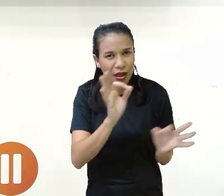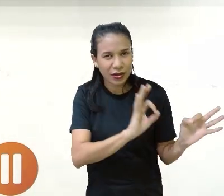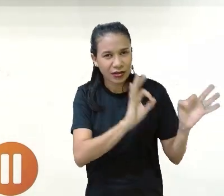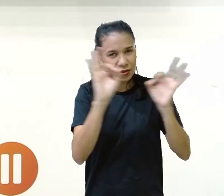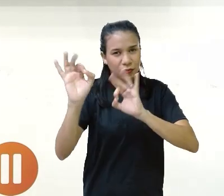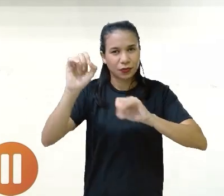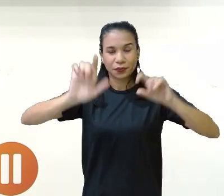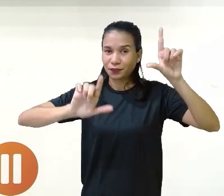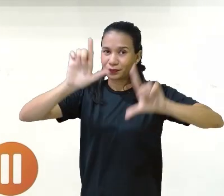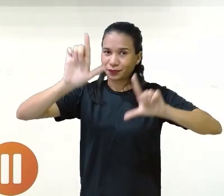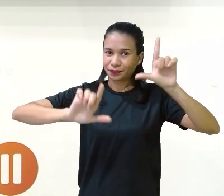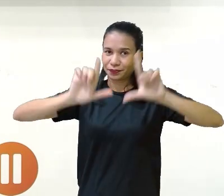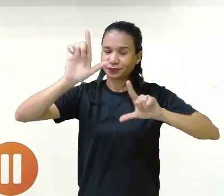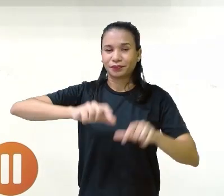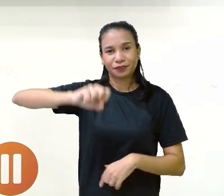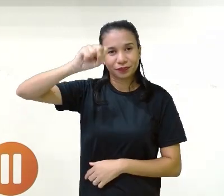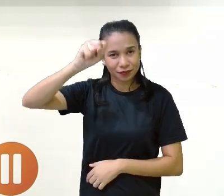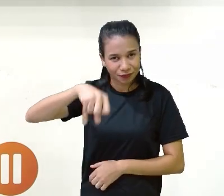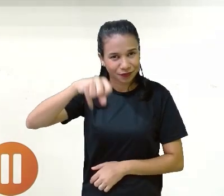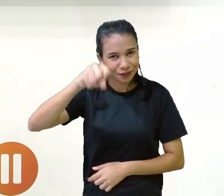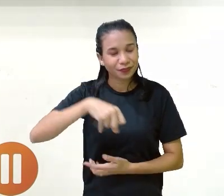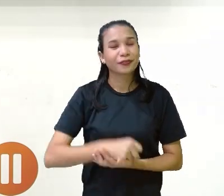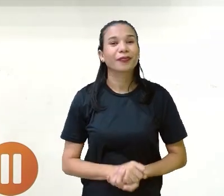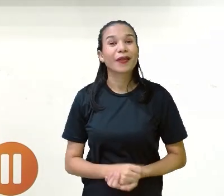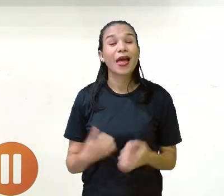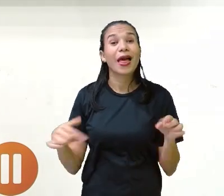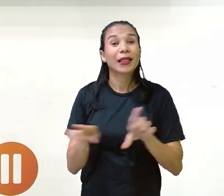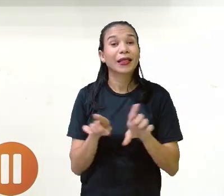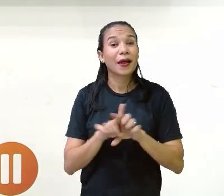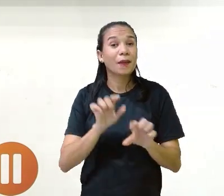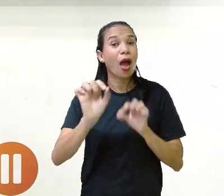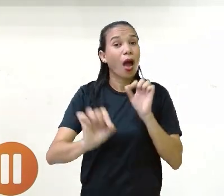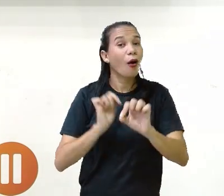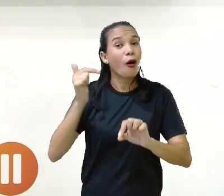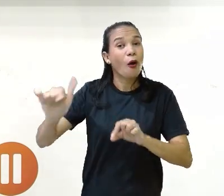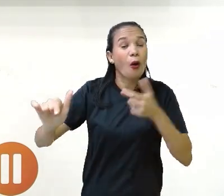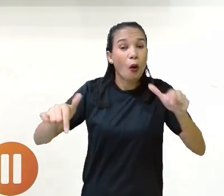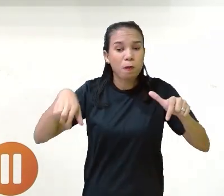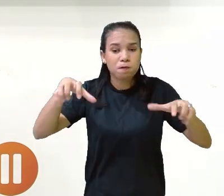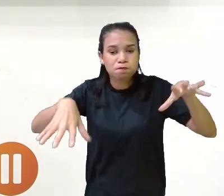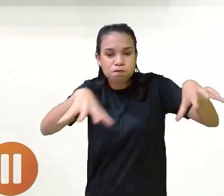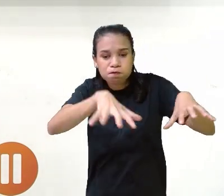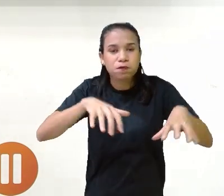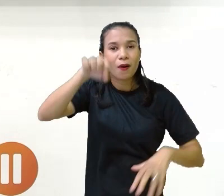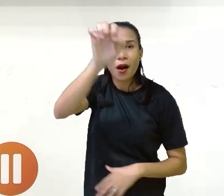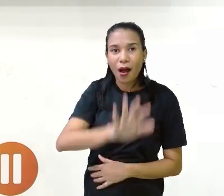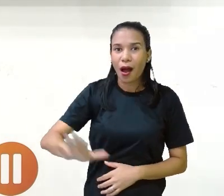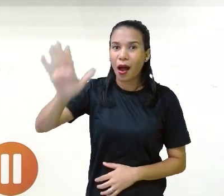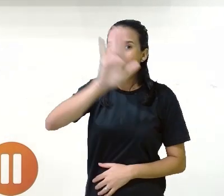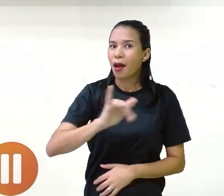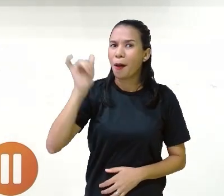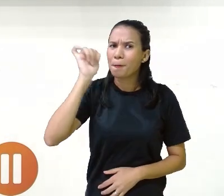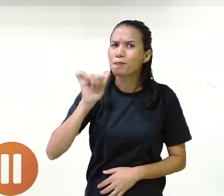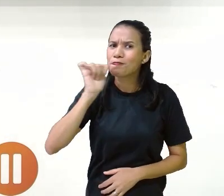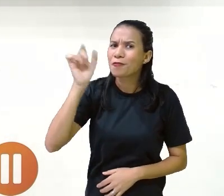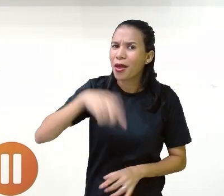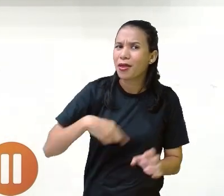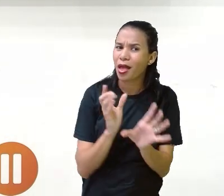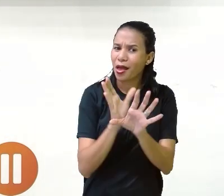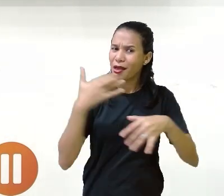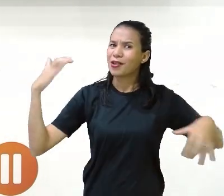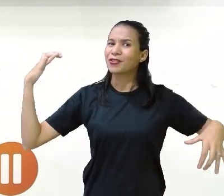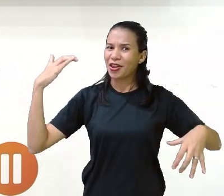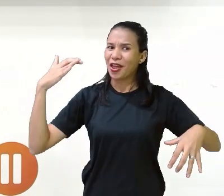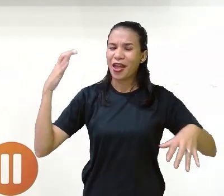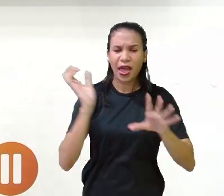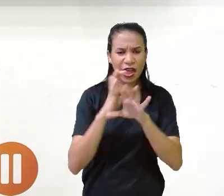na TV. A gente tem em outros setores, né, mulheres no setor da engenharia, que até